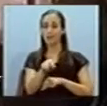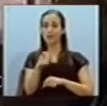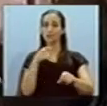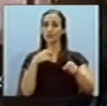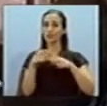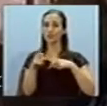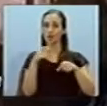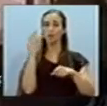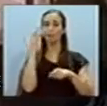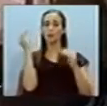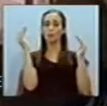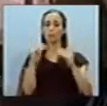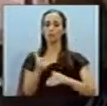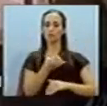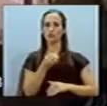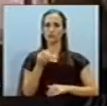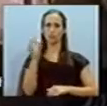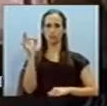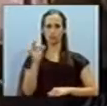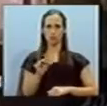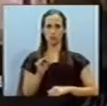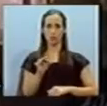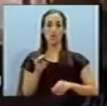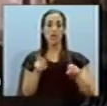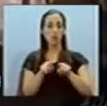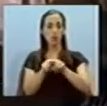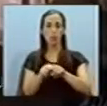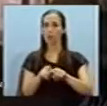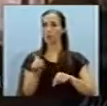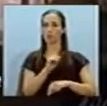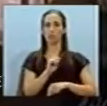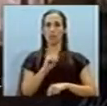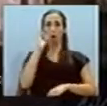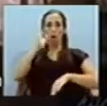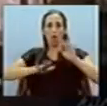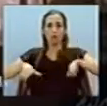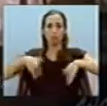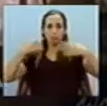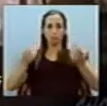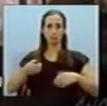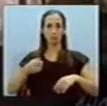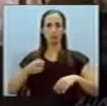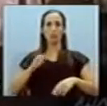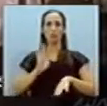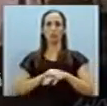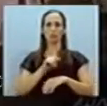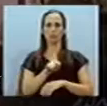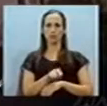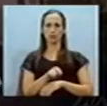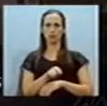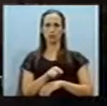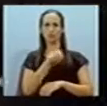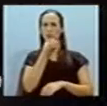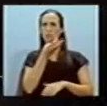quebra de brilho de 20% nem sequer era regular, era completamente aleatório. E, portanto, não havia muita